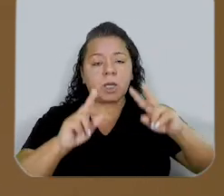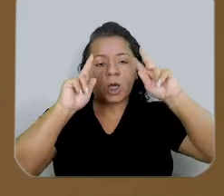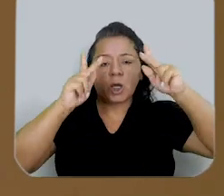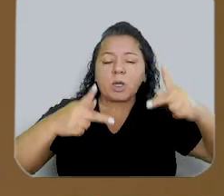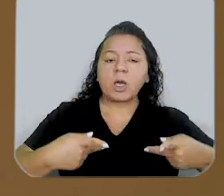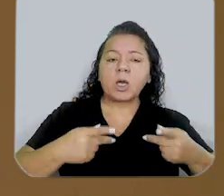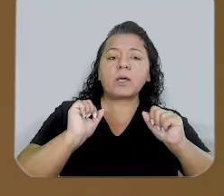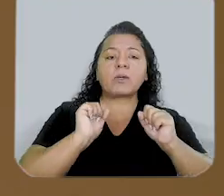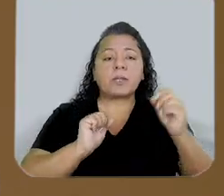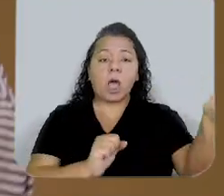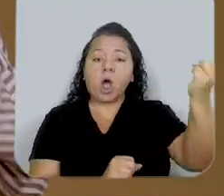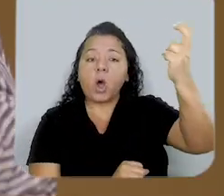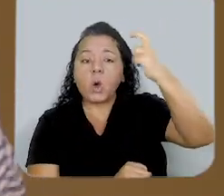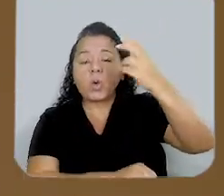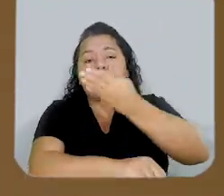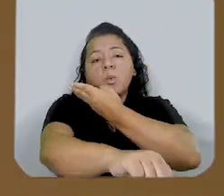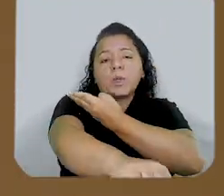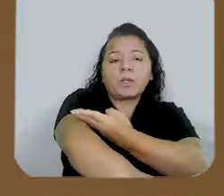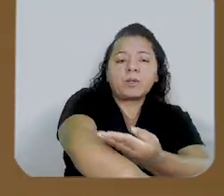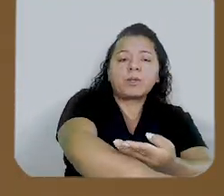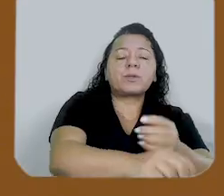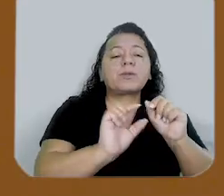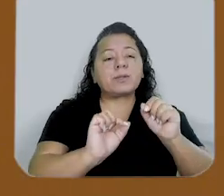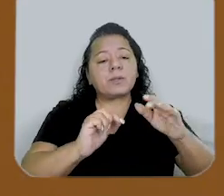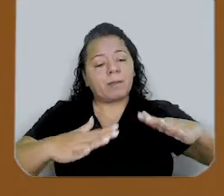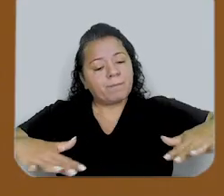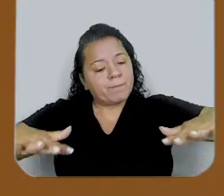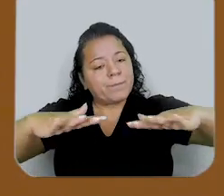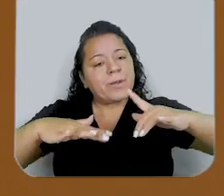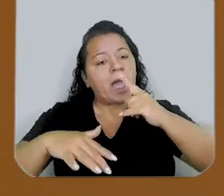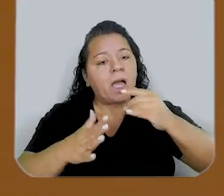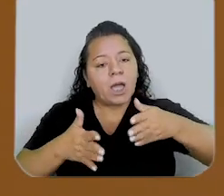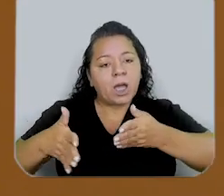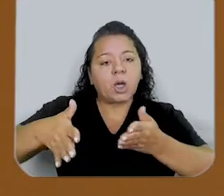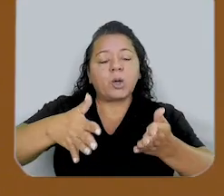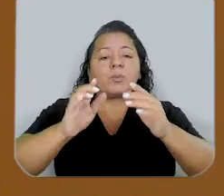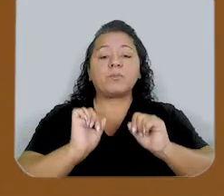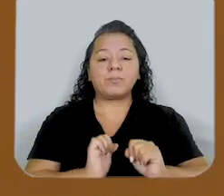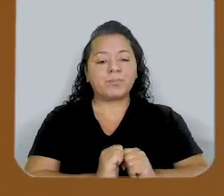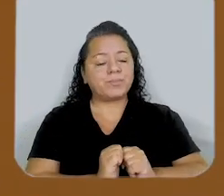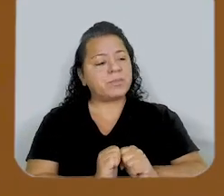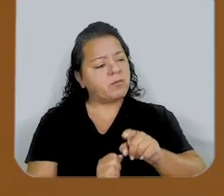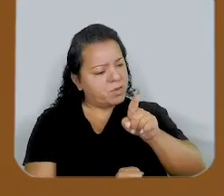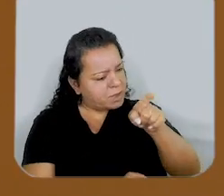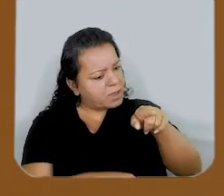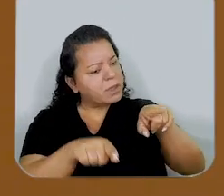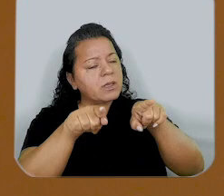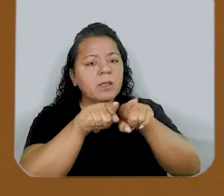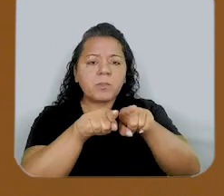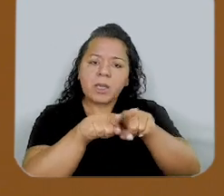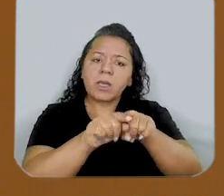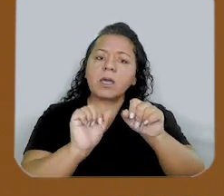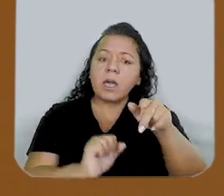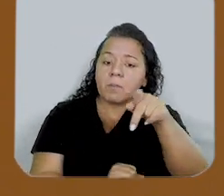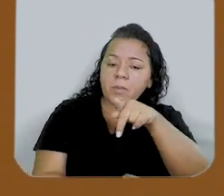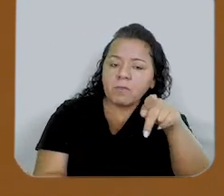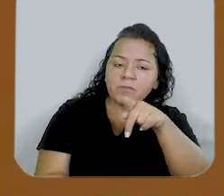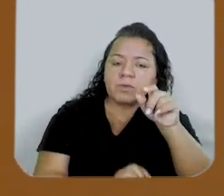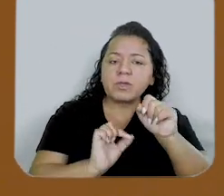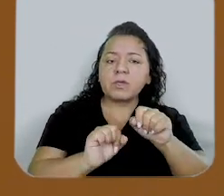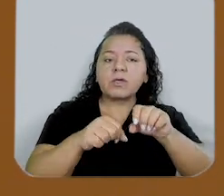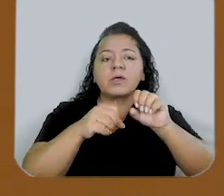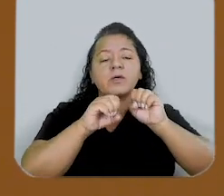cultura tradicional e da cultura da beira de rio. Gustavo, é interessante que você também é professor em formação de